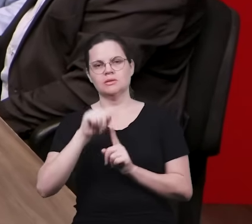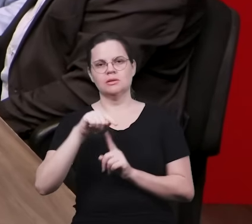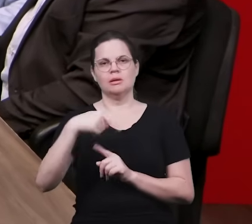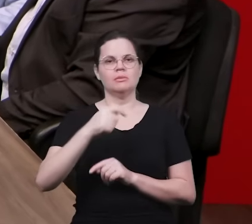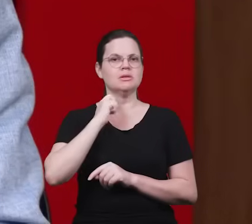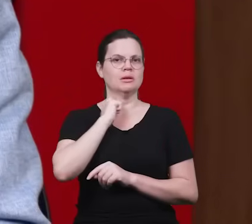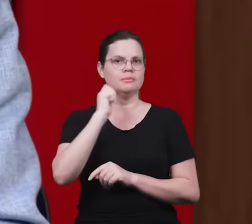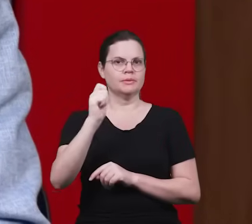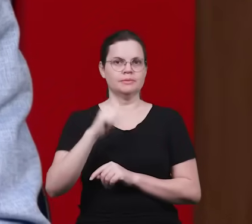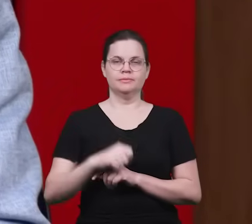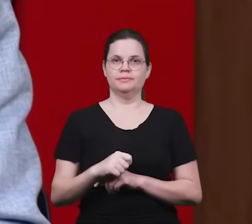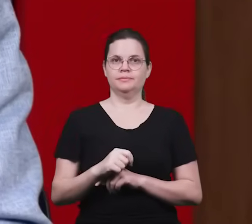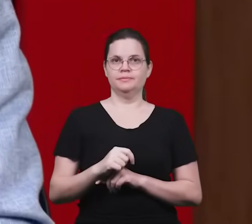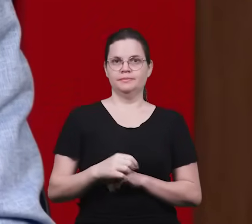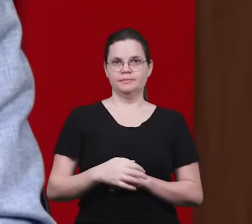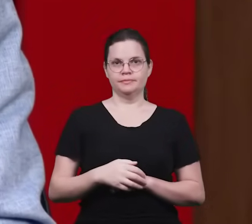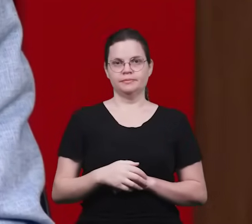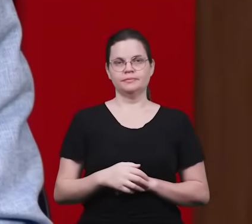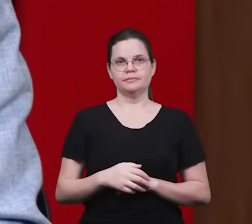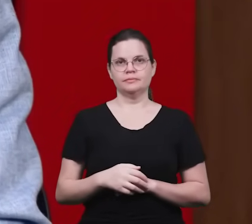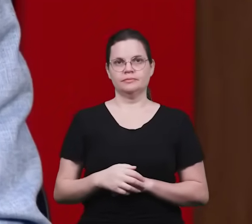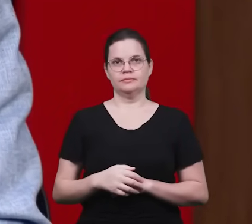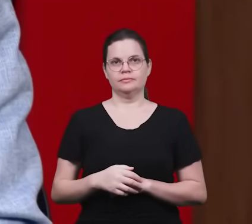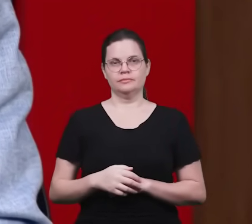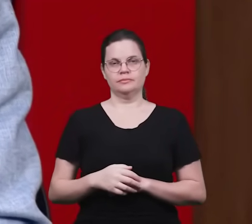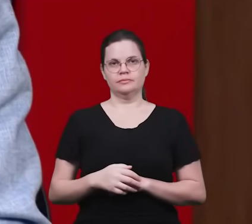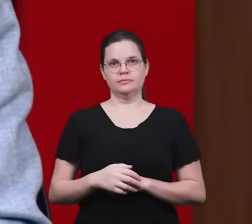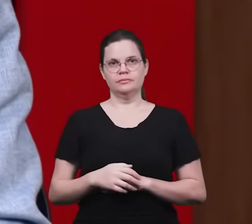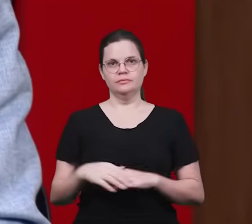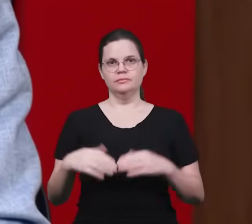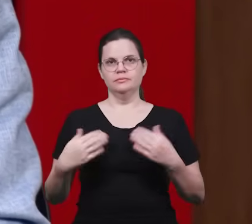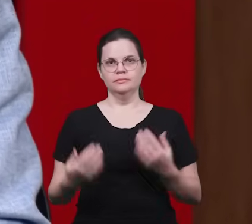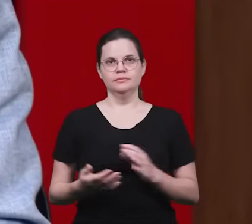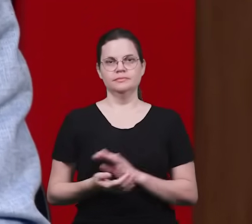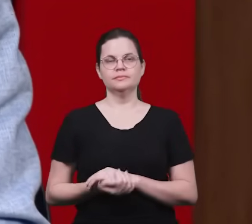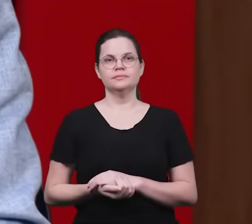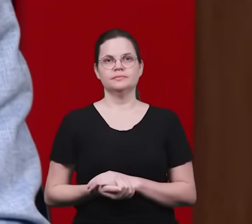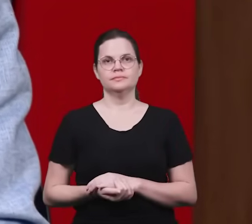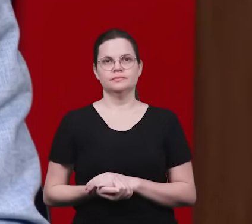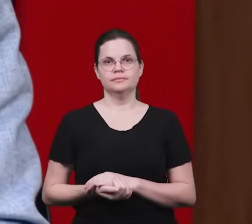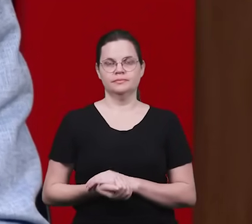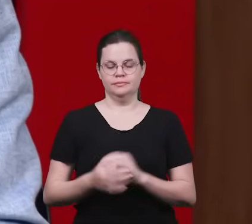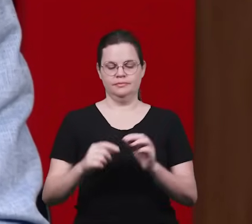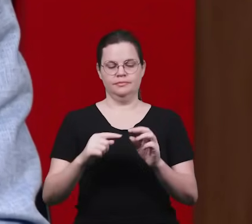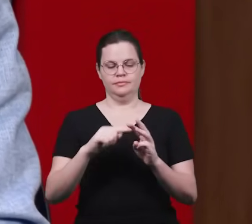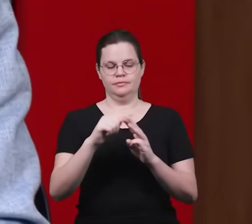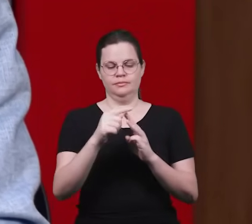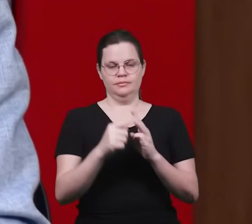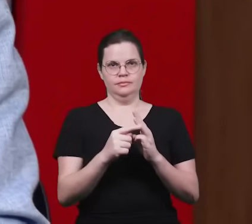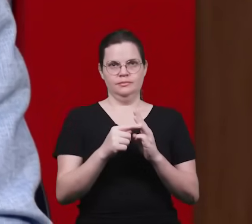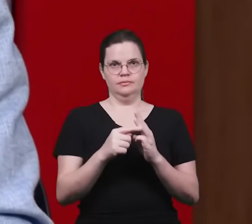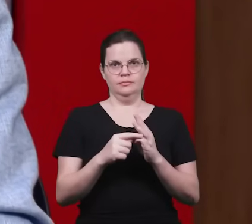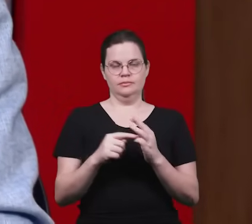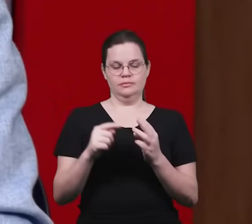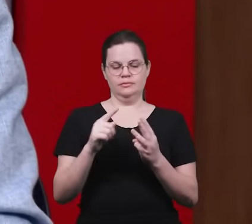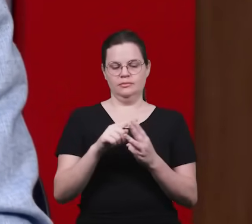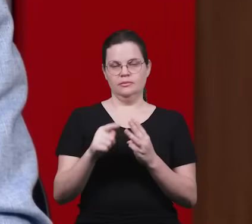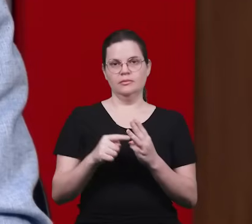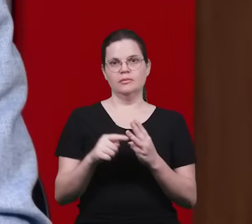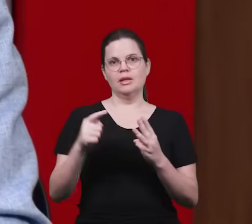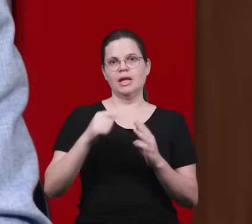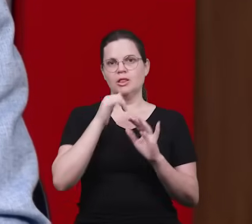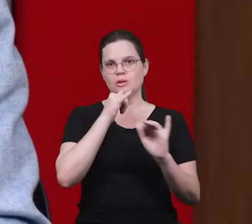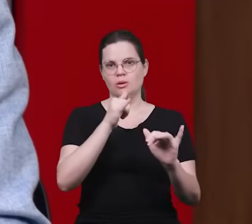depois 3 outras festas depois dessas primeiras festas. As festas da primavera, que seria trombetas, expiação. E